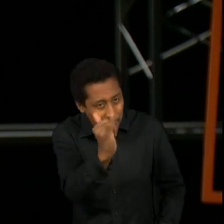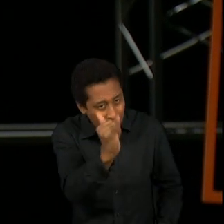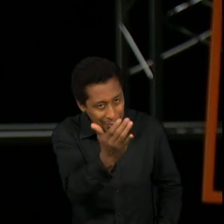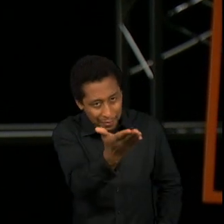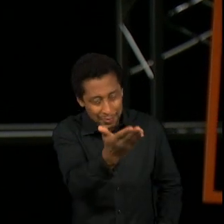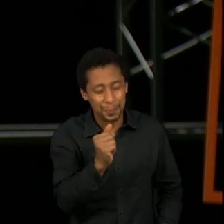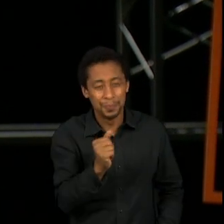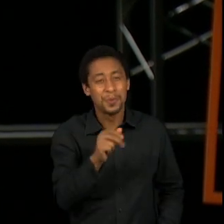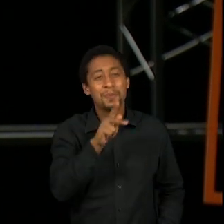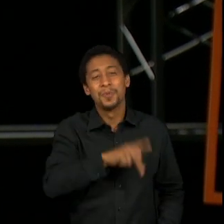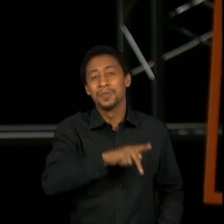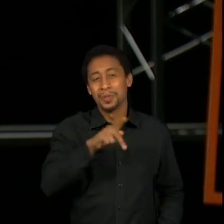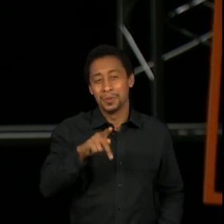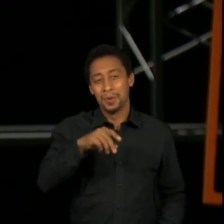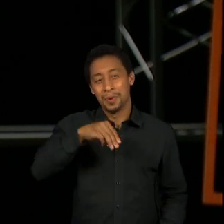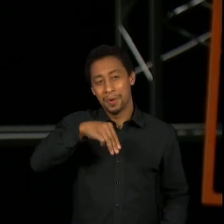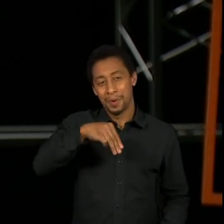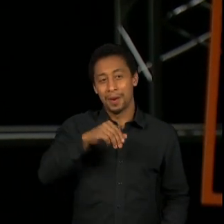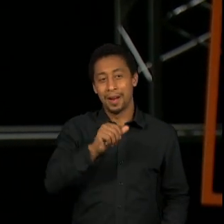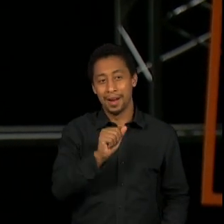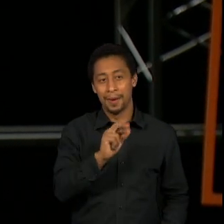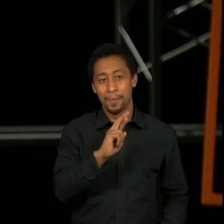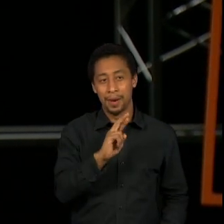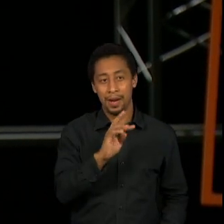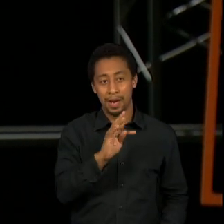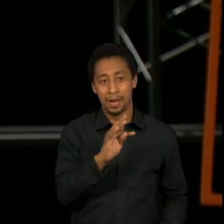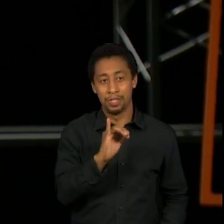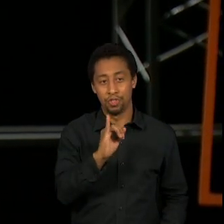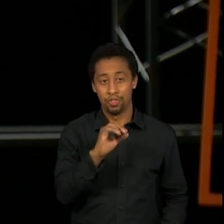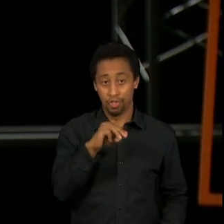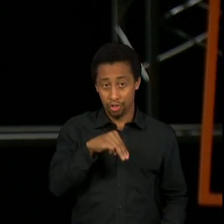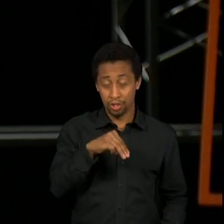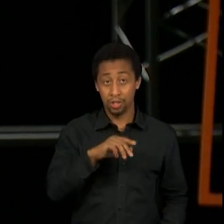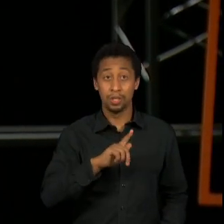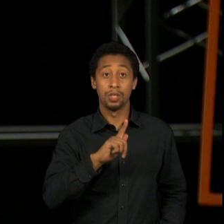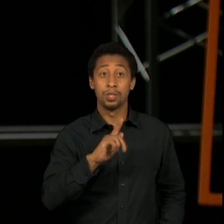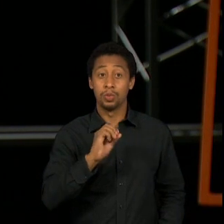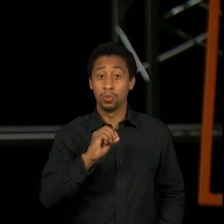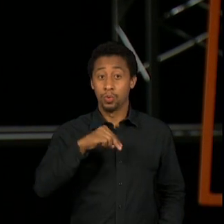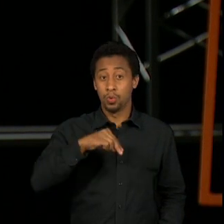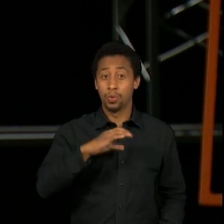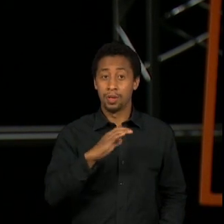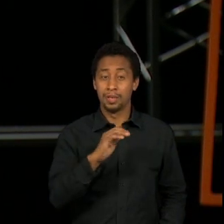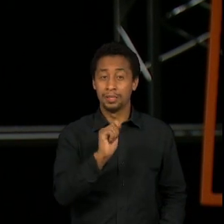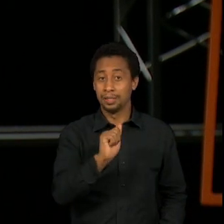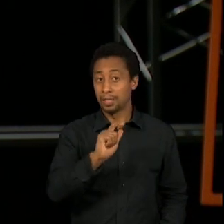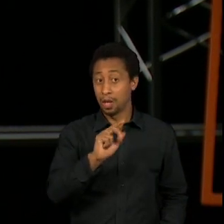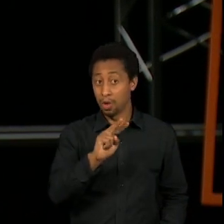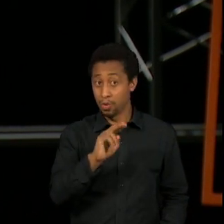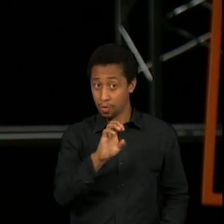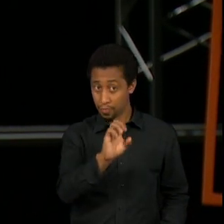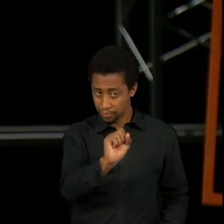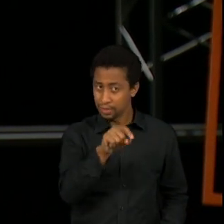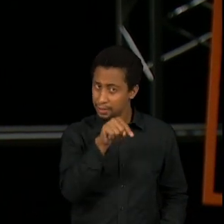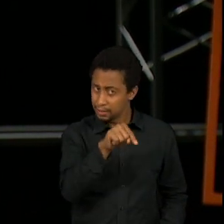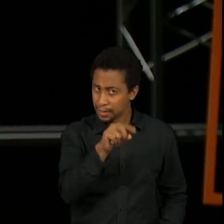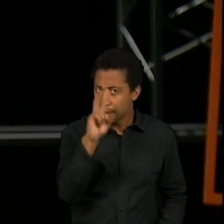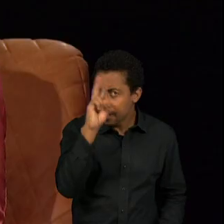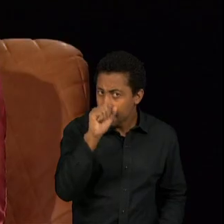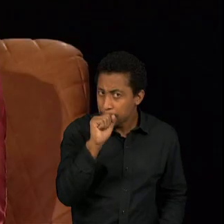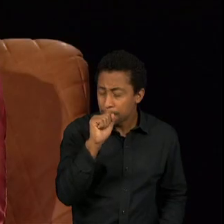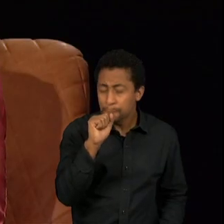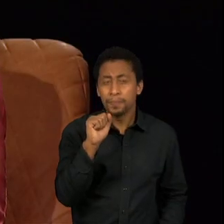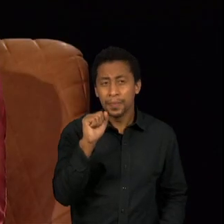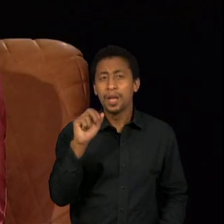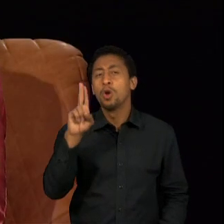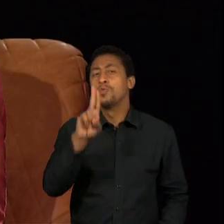Martim Gonçalves, que foi um dos maiores nomes do teatro baiano e brasileiro, ele foi expulso da Universidade da